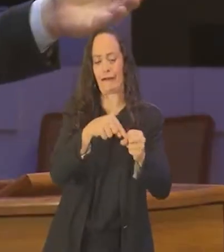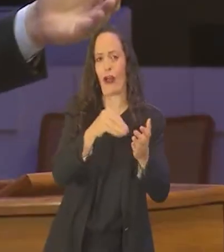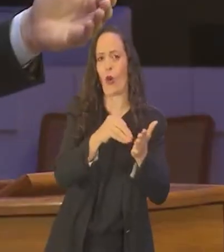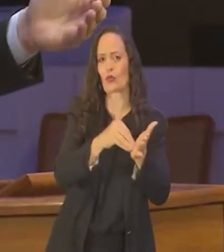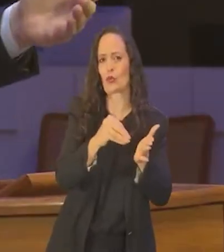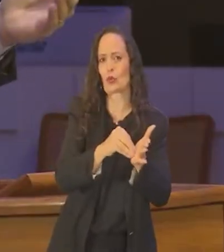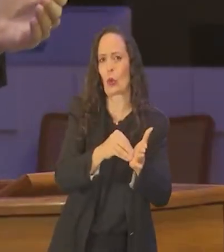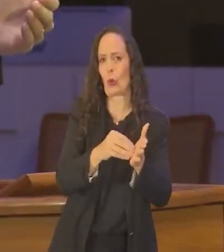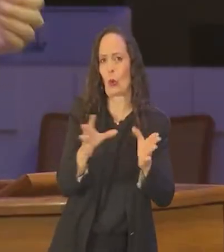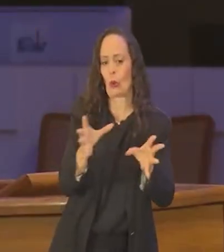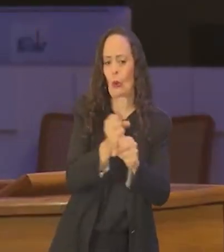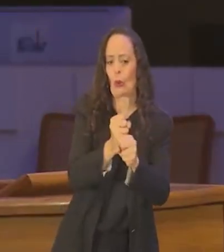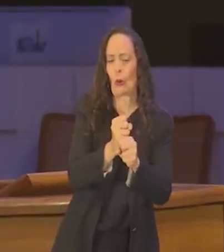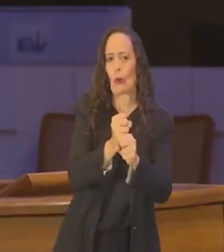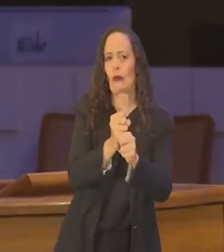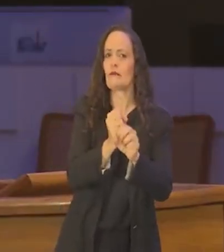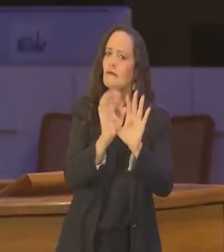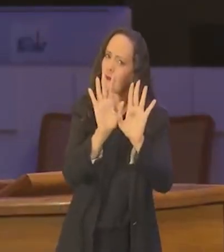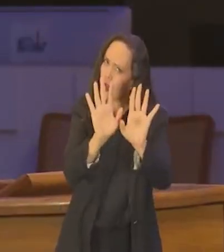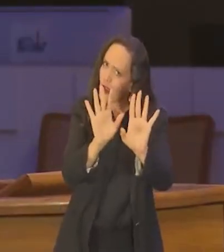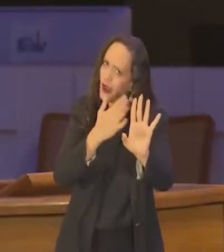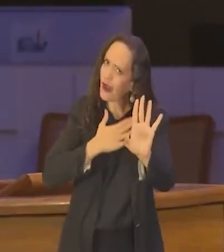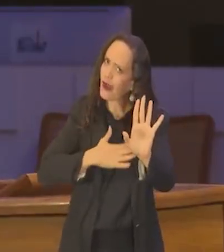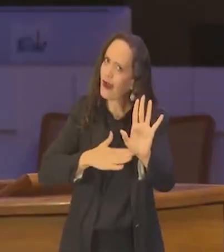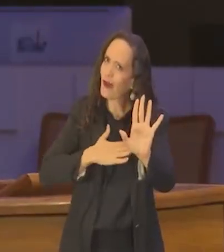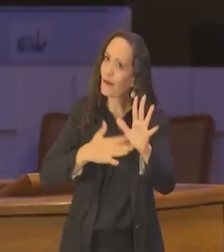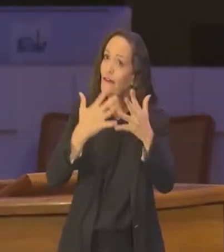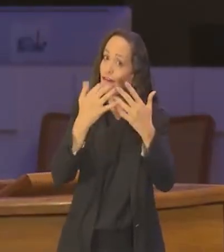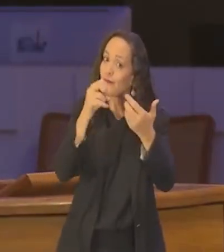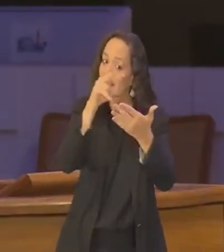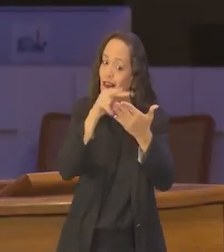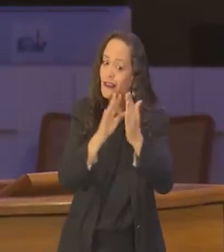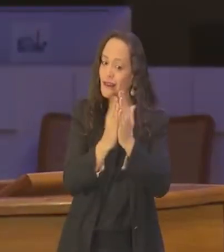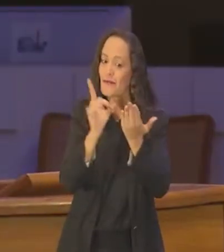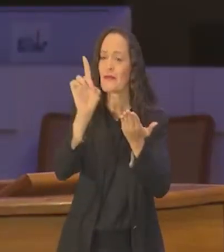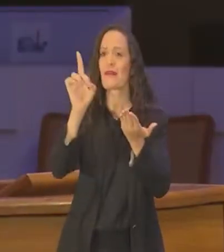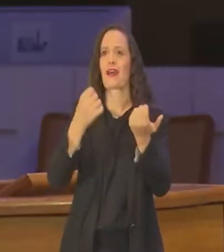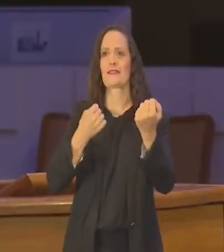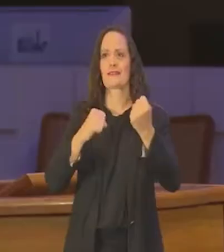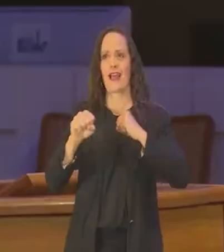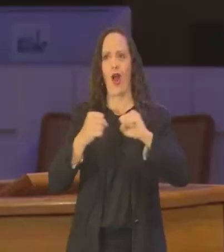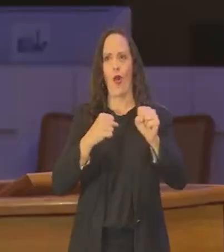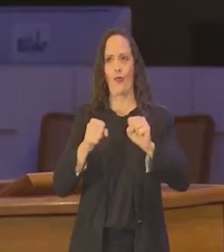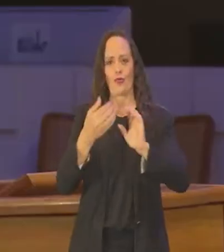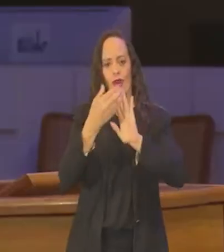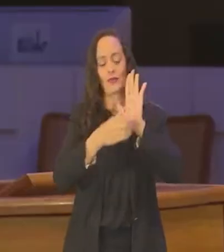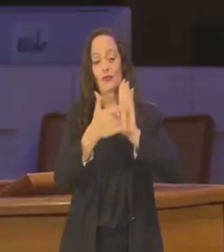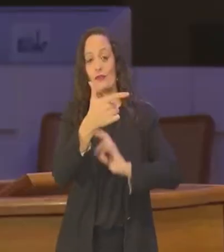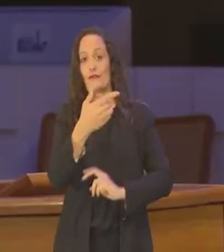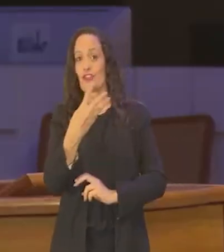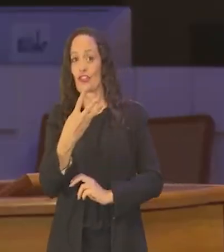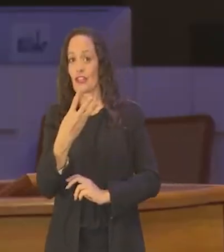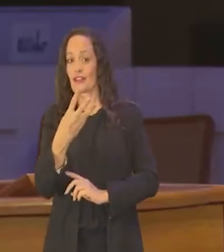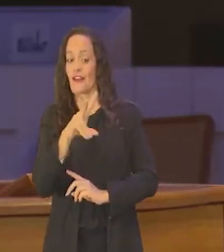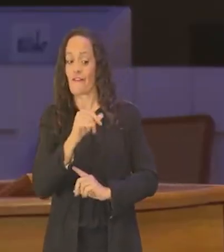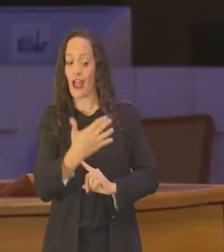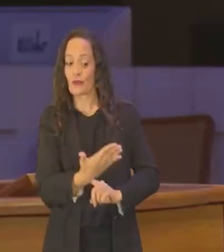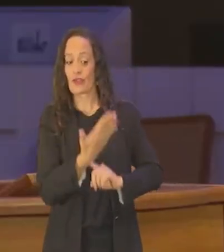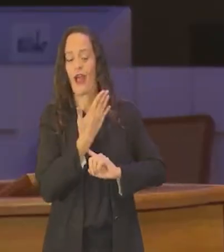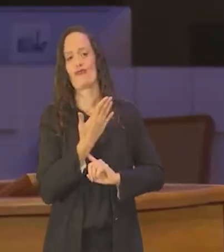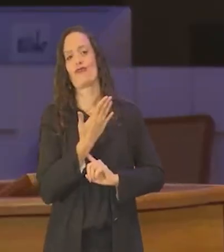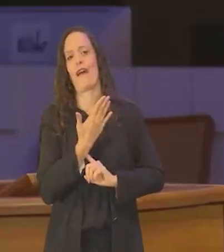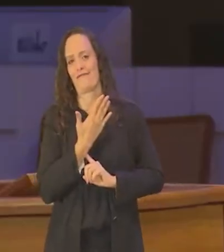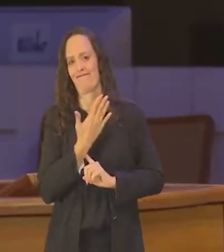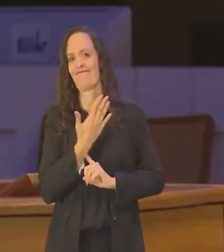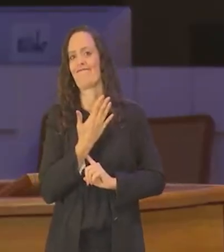Salmo 23, nós iremos meditar nesse texto e buscar respostas que nos ajudarão a mantermos